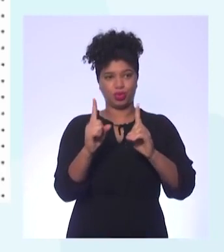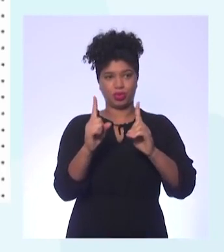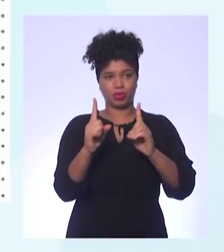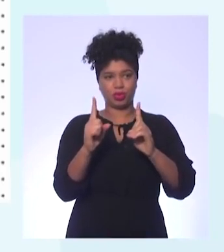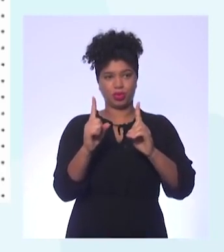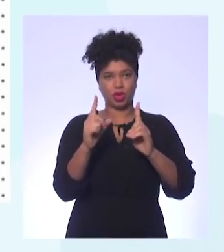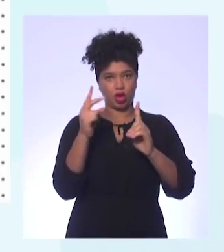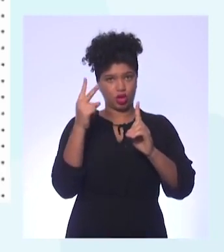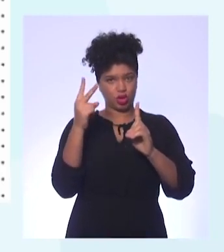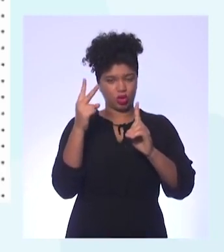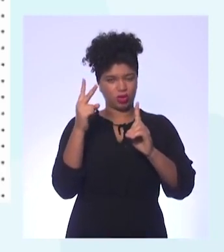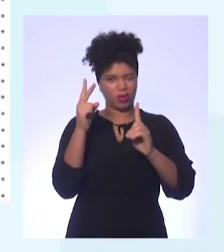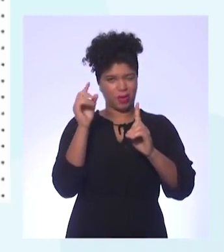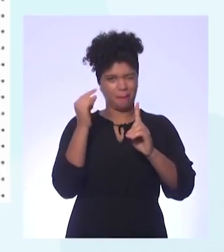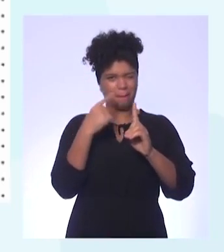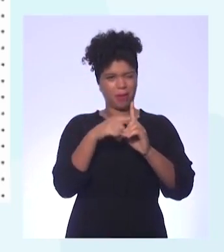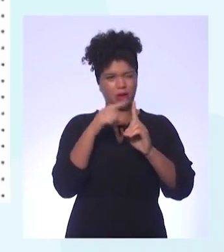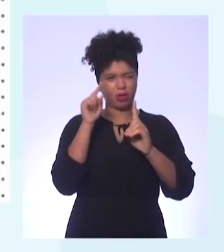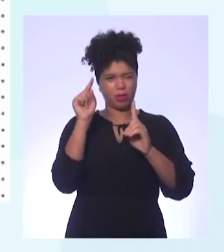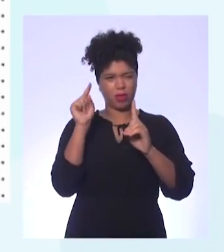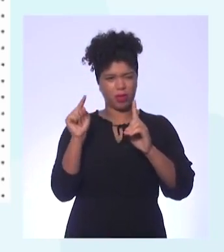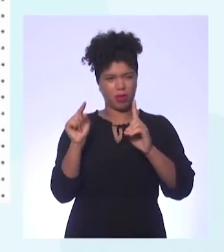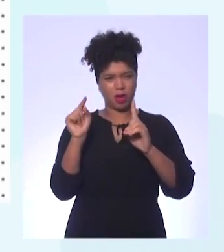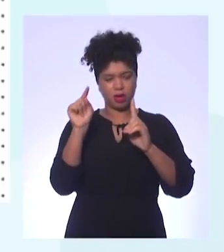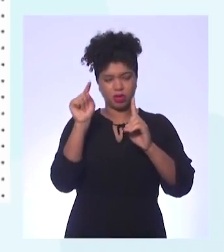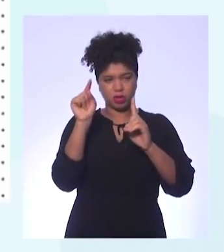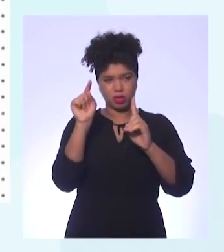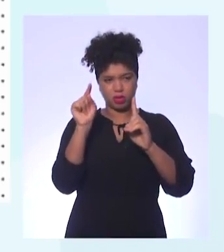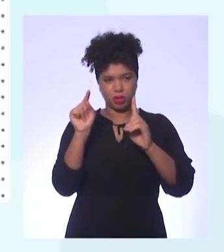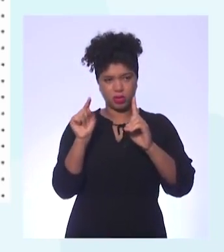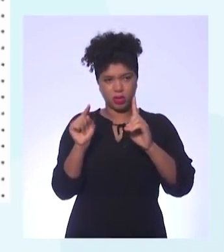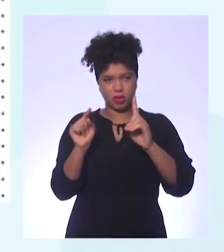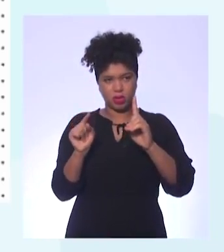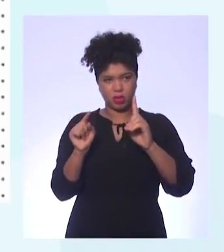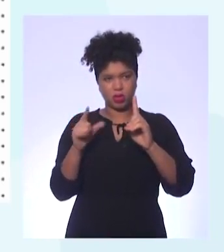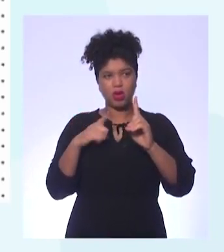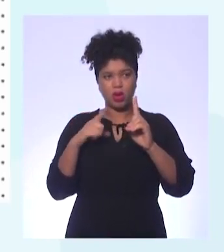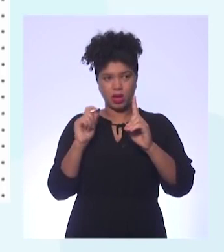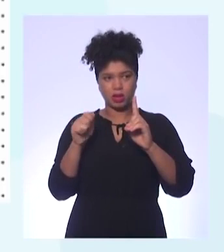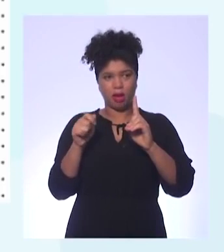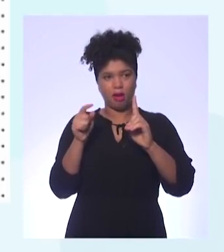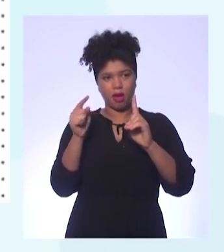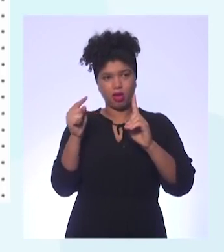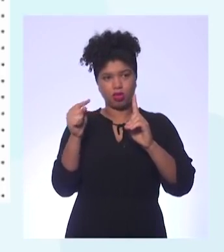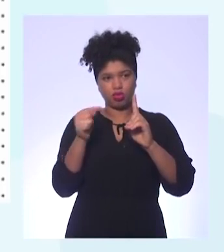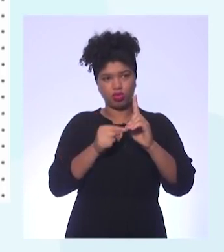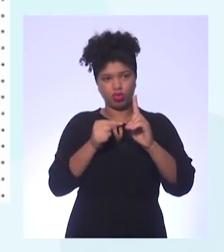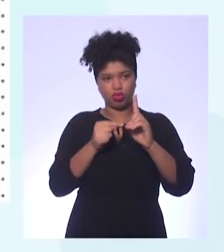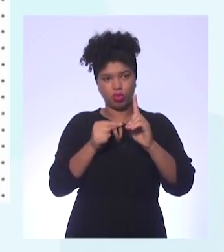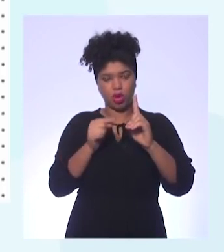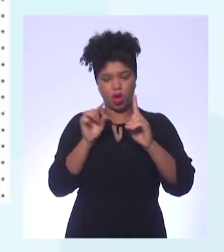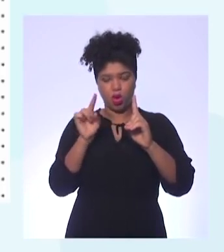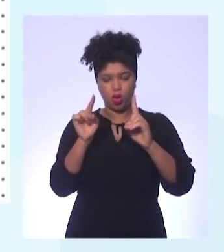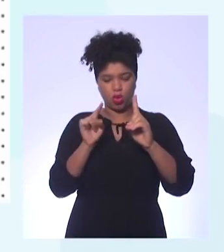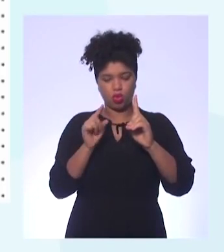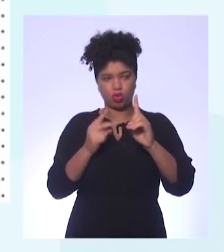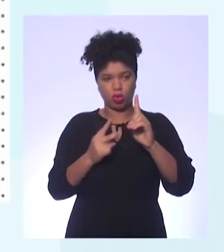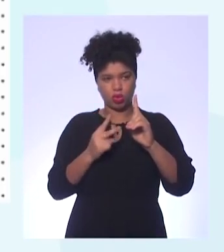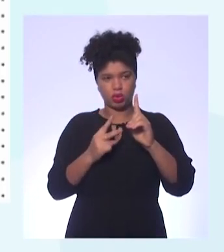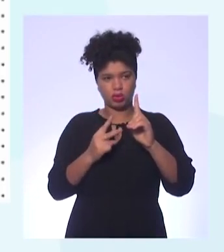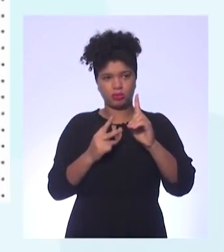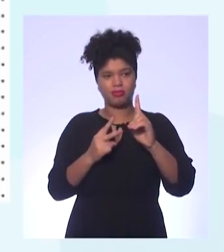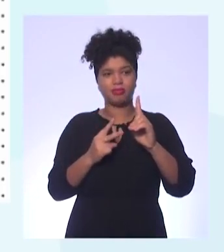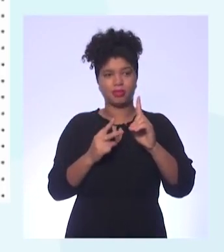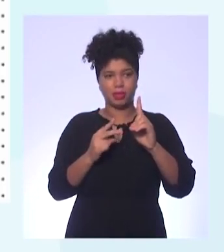Já estou usando o raciocínio já invertido. Aqui seriam 2, mas na diagonal. Então, 2 na diagonal. Tá. Aí